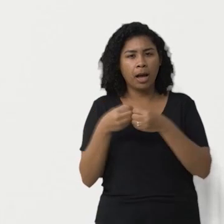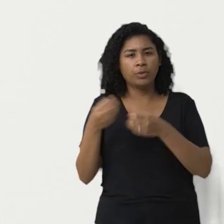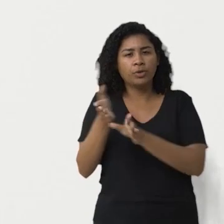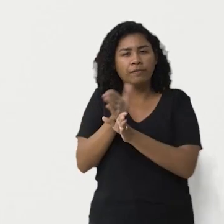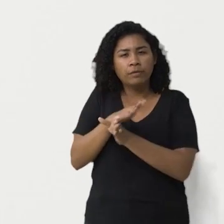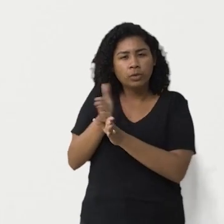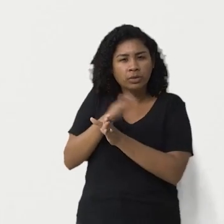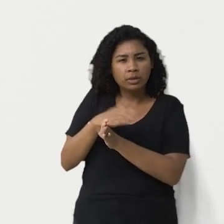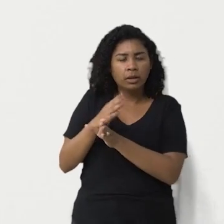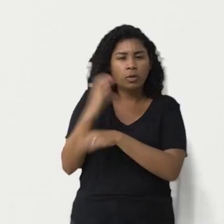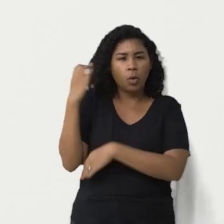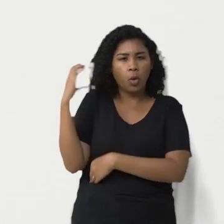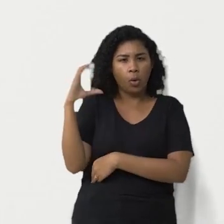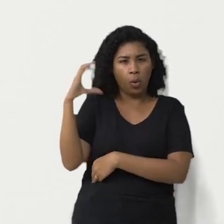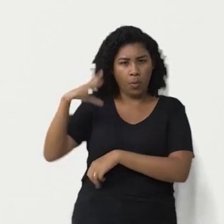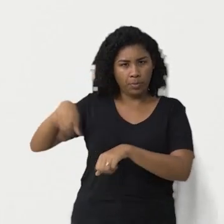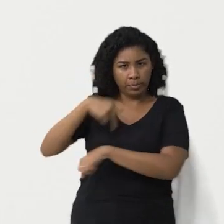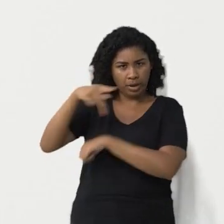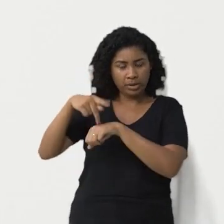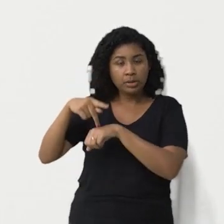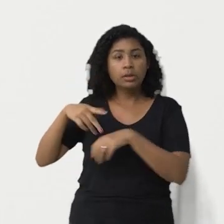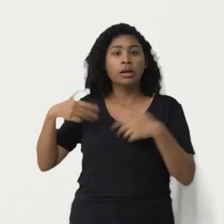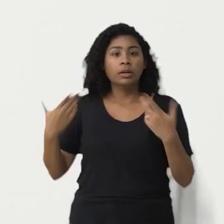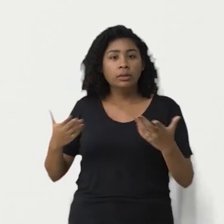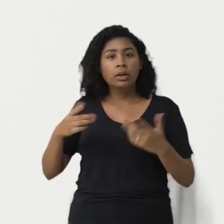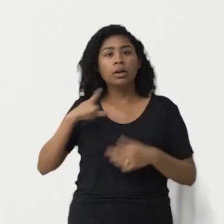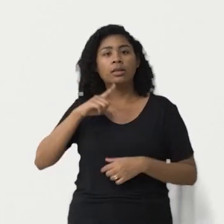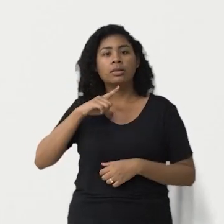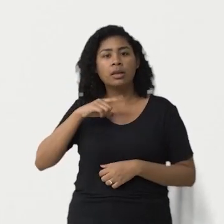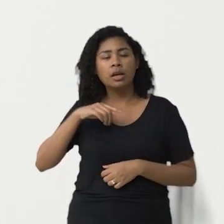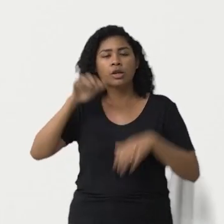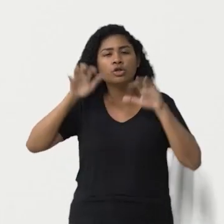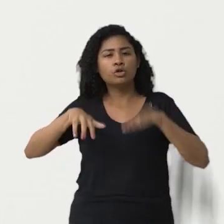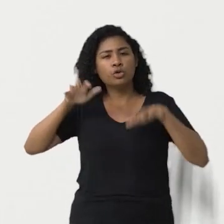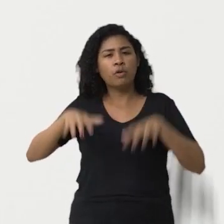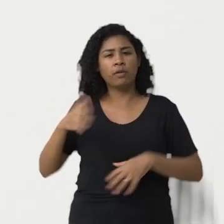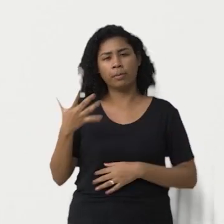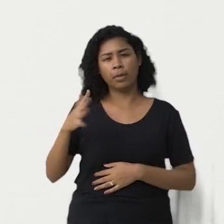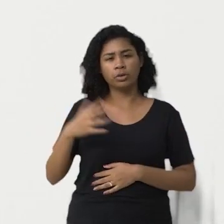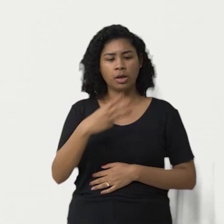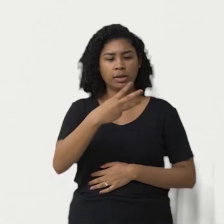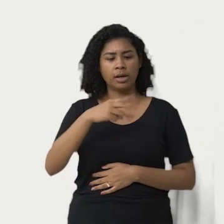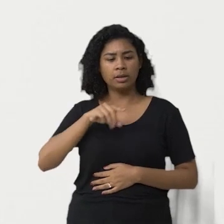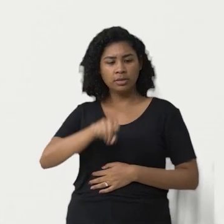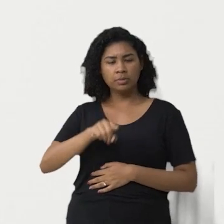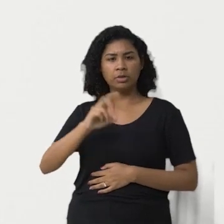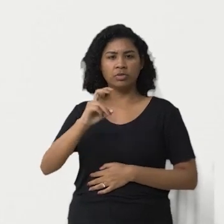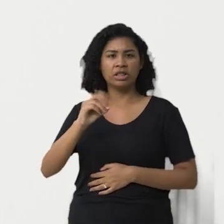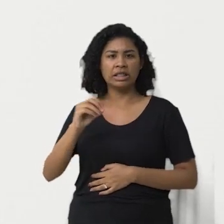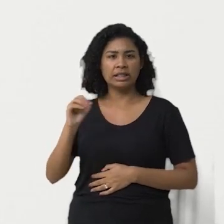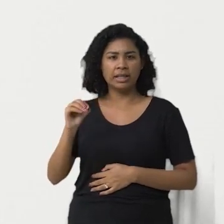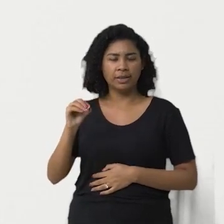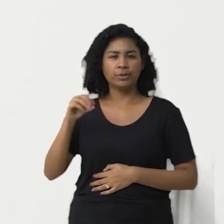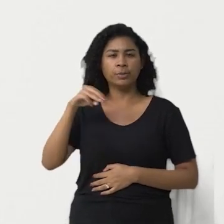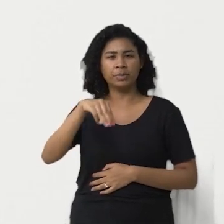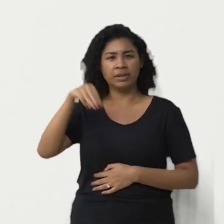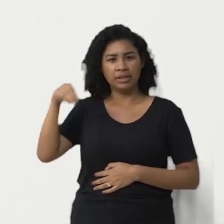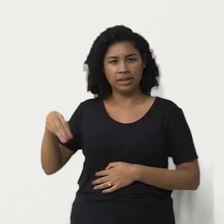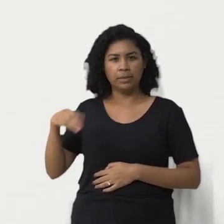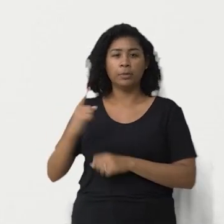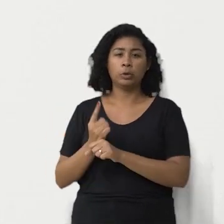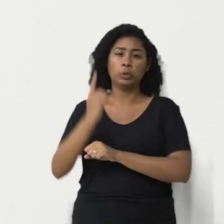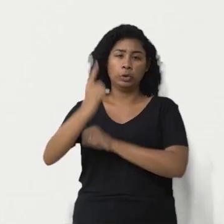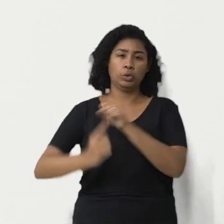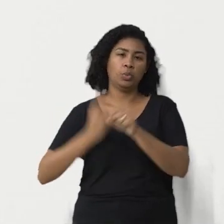aí com a Colômbia, vão ter em torno uma precipitação média de 3.500 milímetros